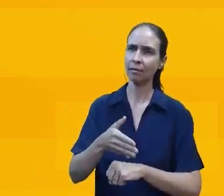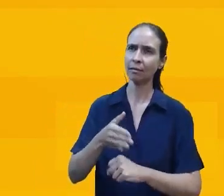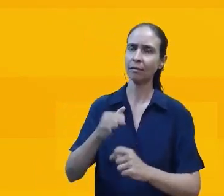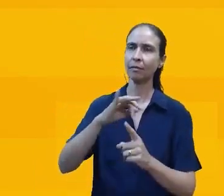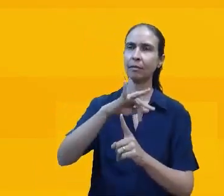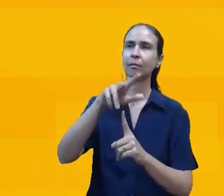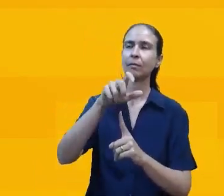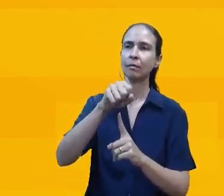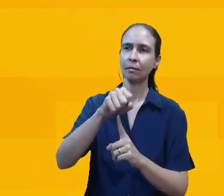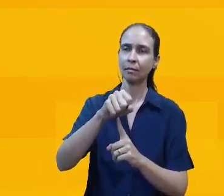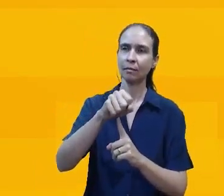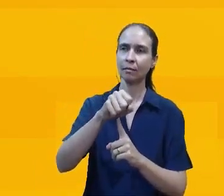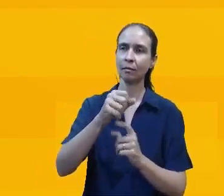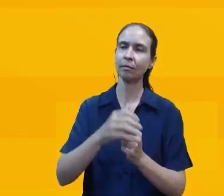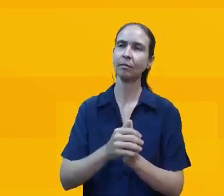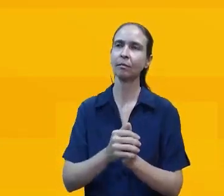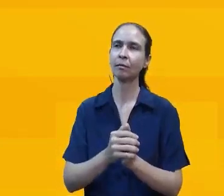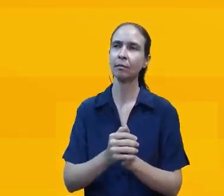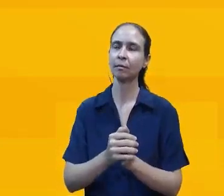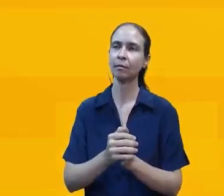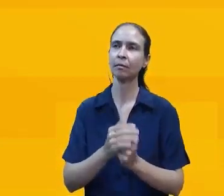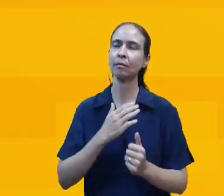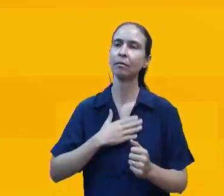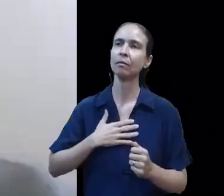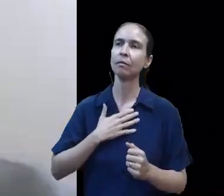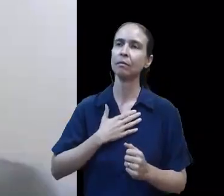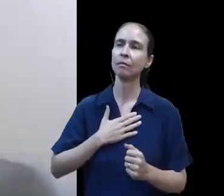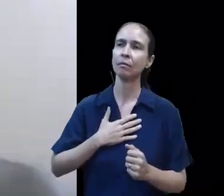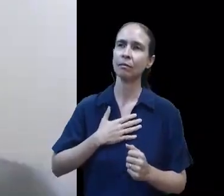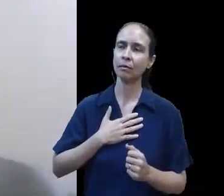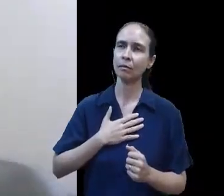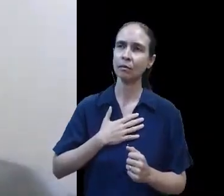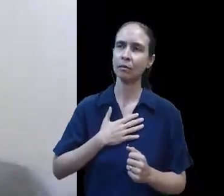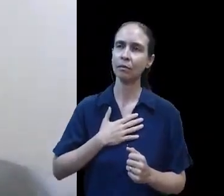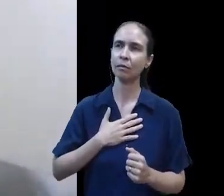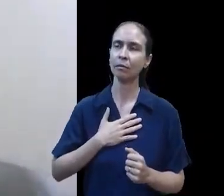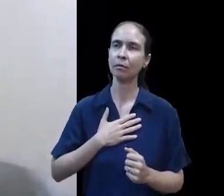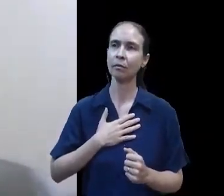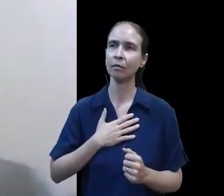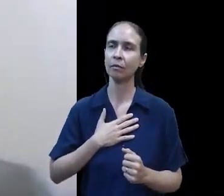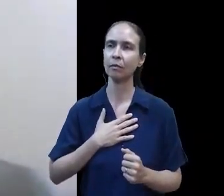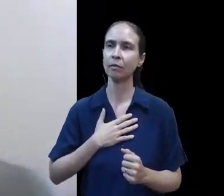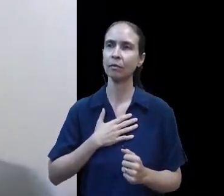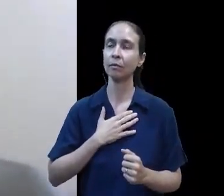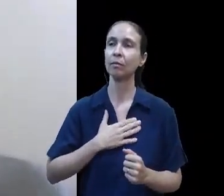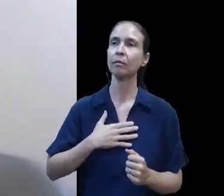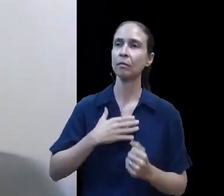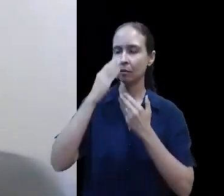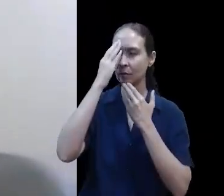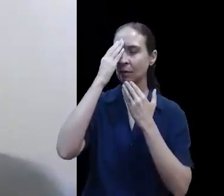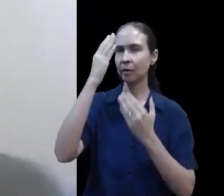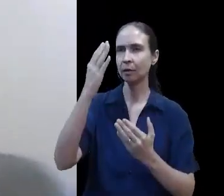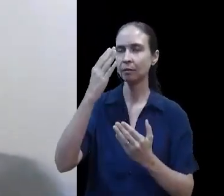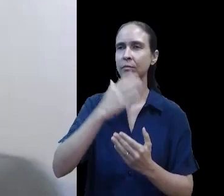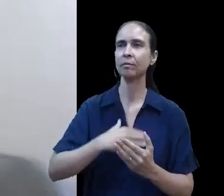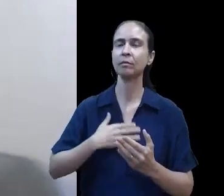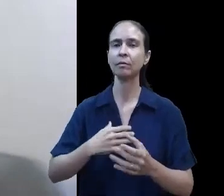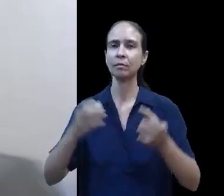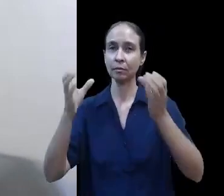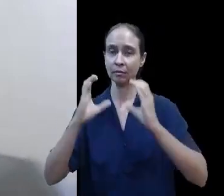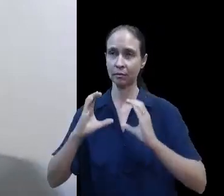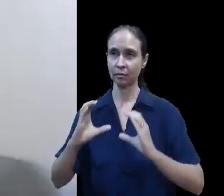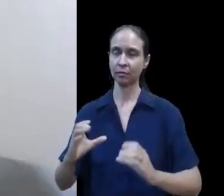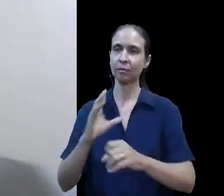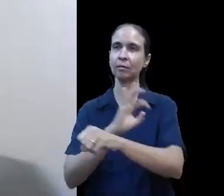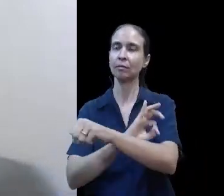e carregar, ter o privilégio de ter a cidadania honorária tocantinense, né? Como você